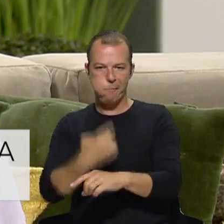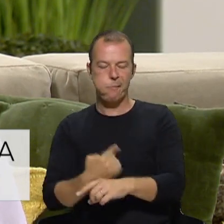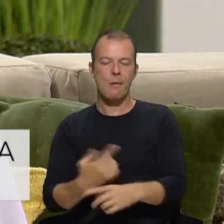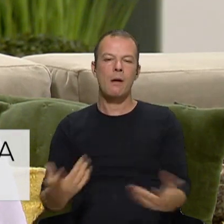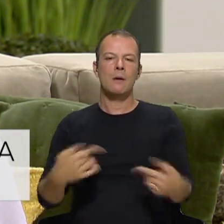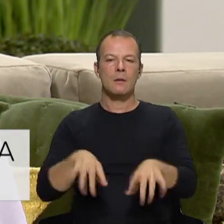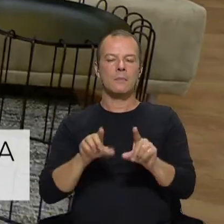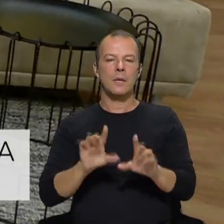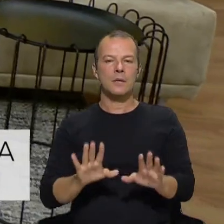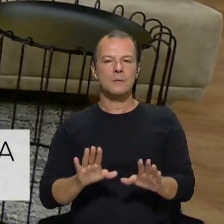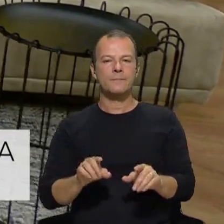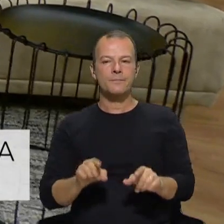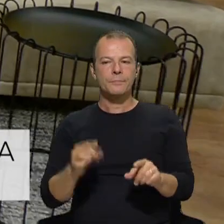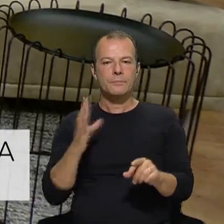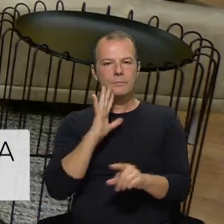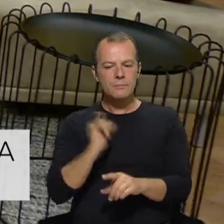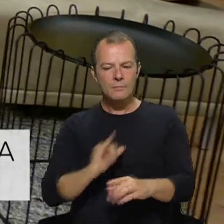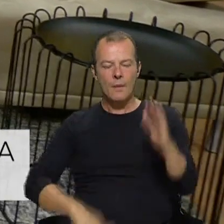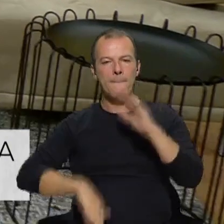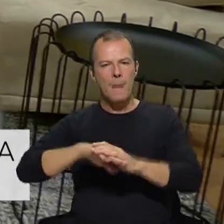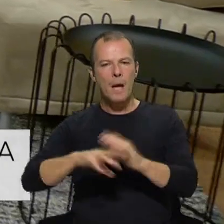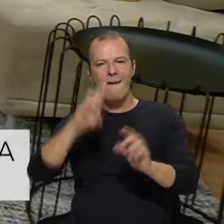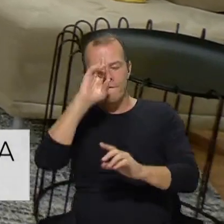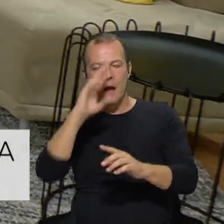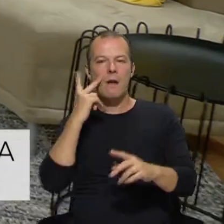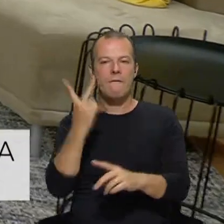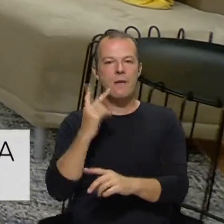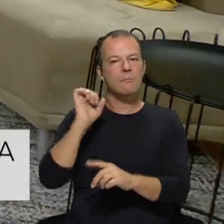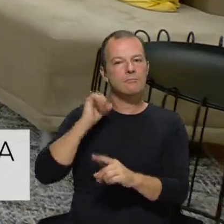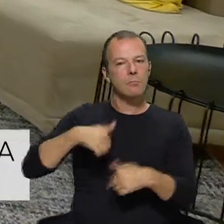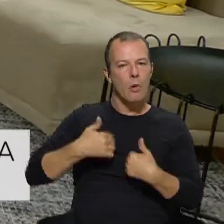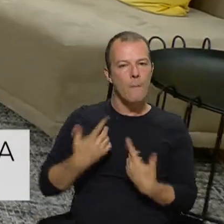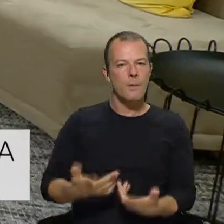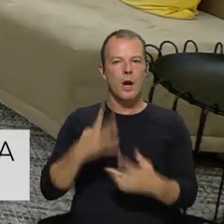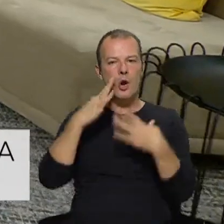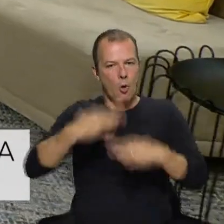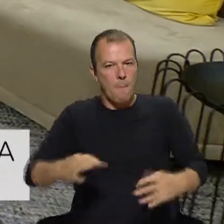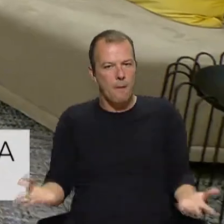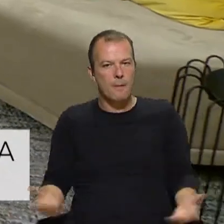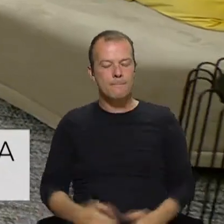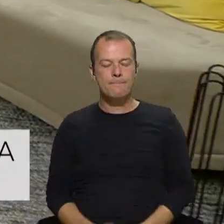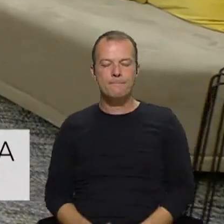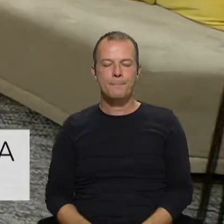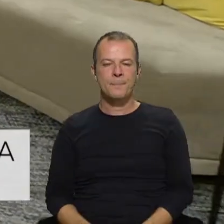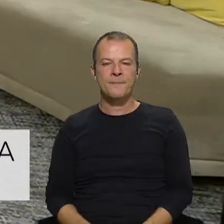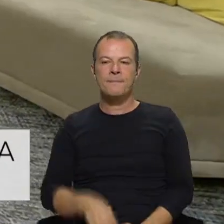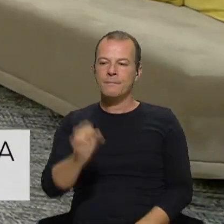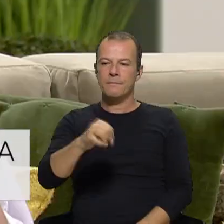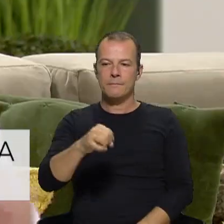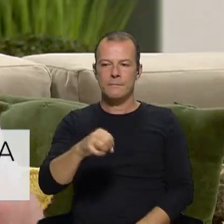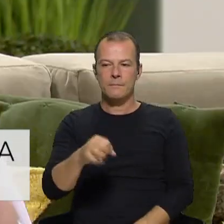que vamos conversar, e tens tentado ao máximo fazer a tua vida o mais normal possível, não é? Sim. Há